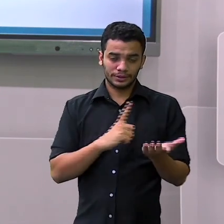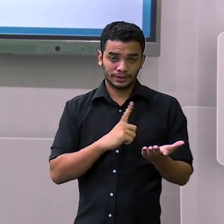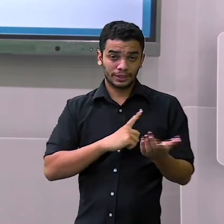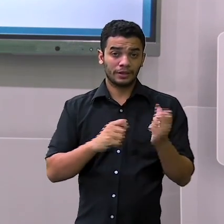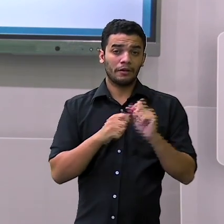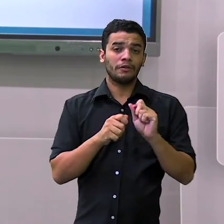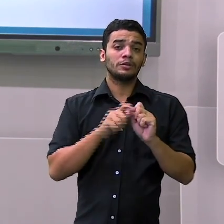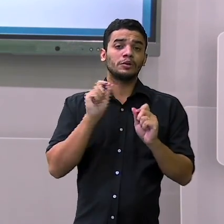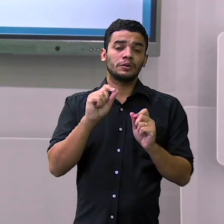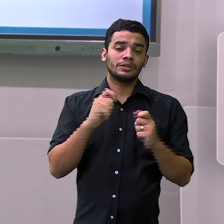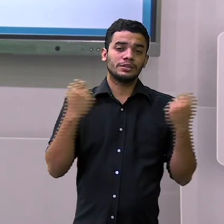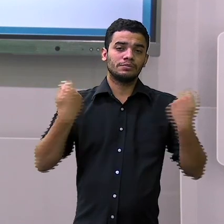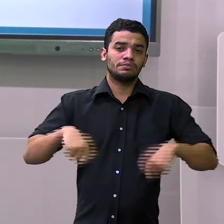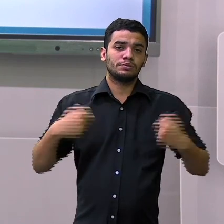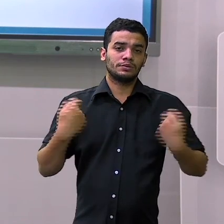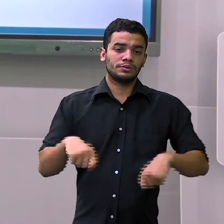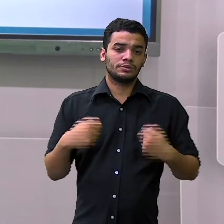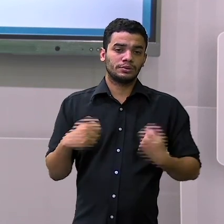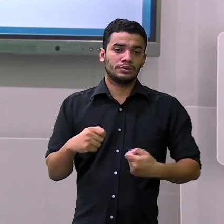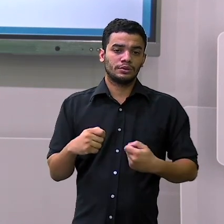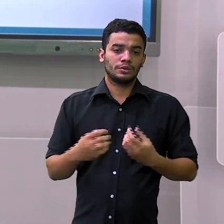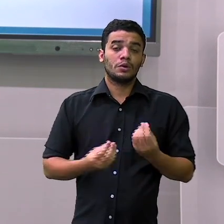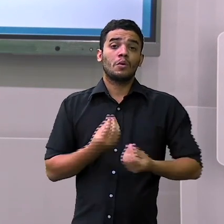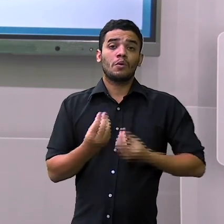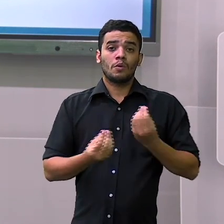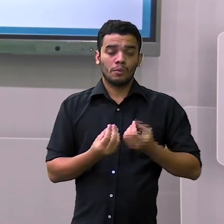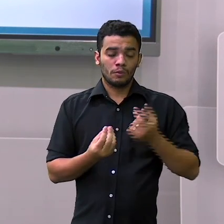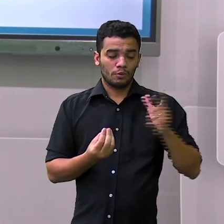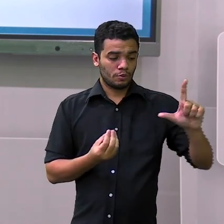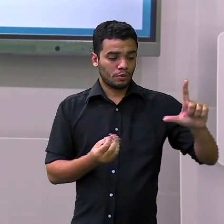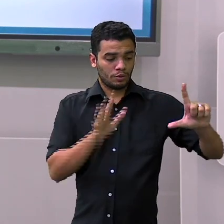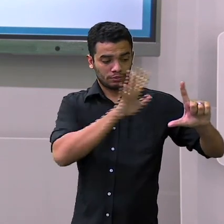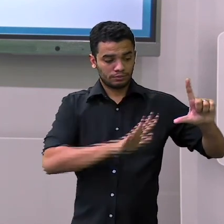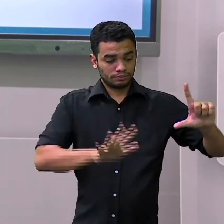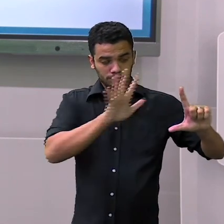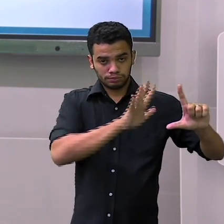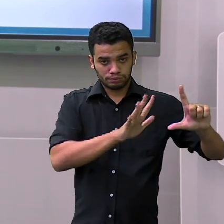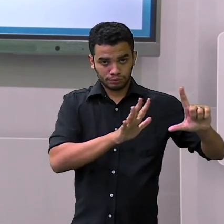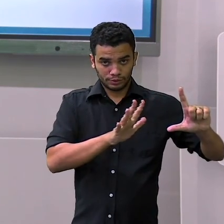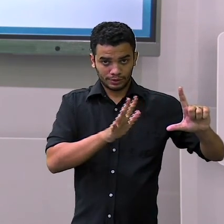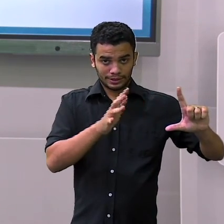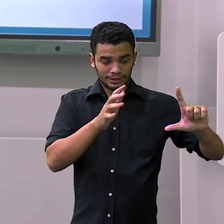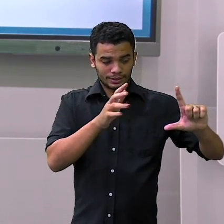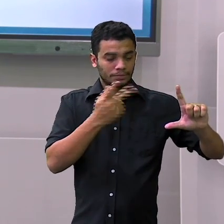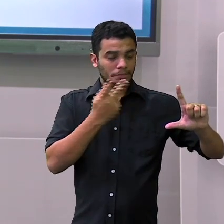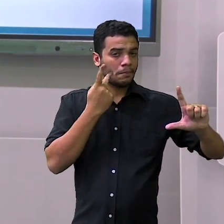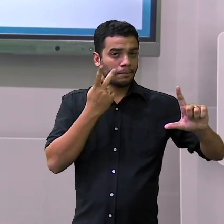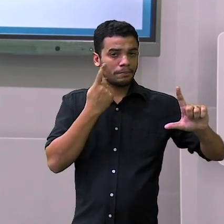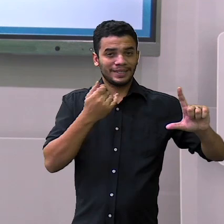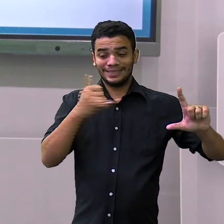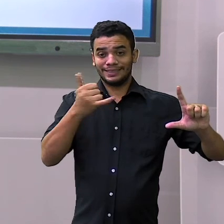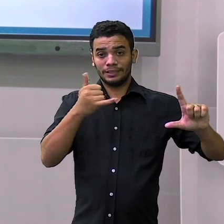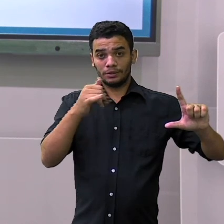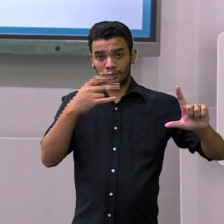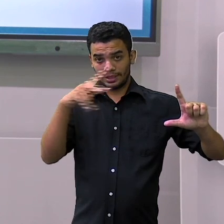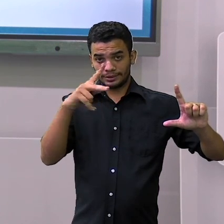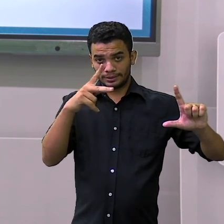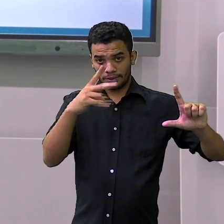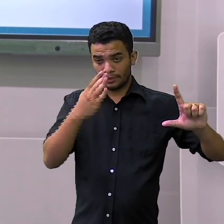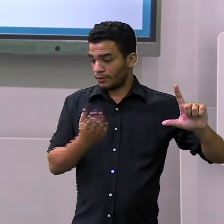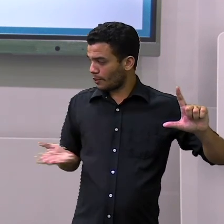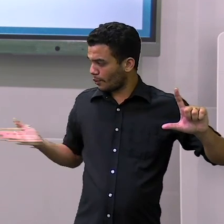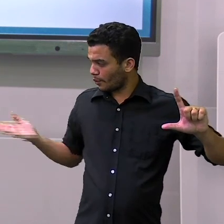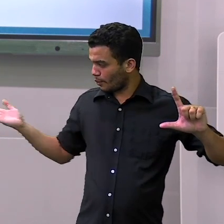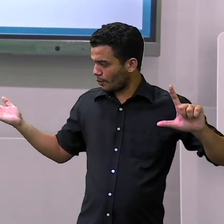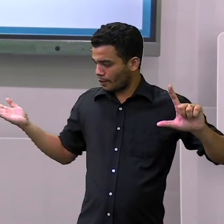muito fácil. Basta você apontar a câmera do seu celular na imagem que aparece no canto da tela